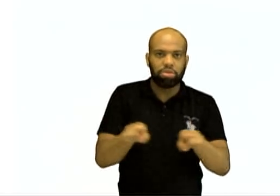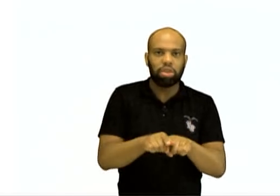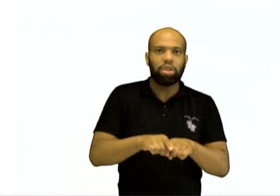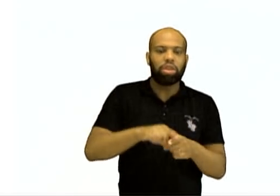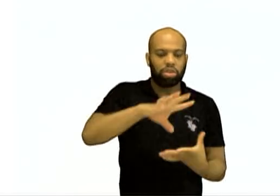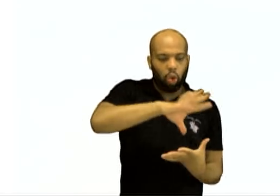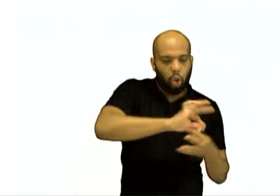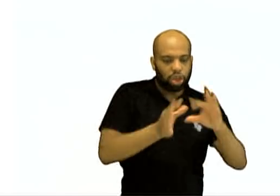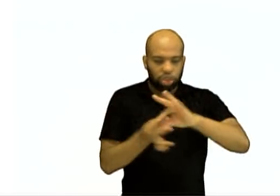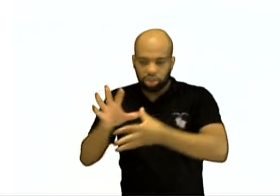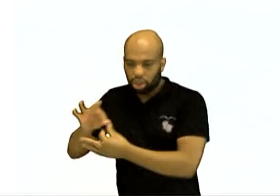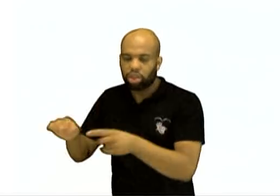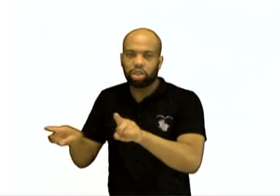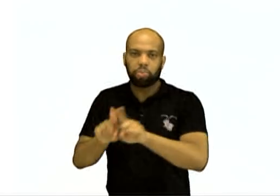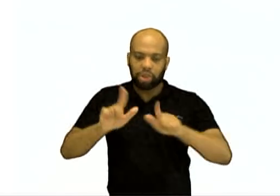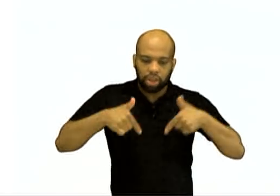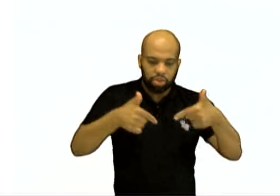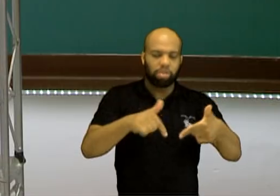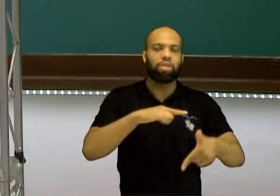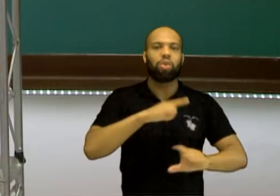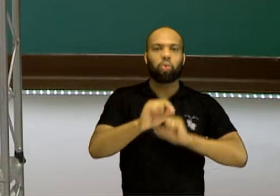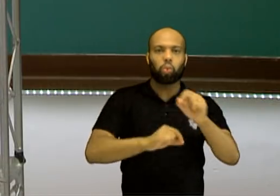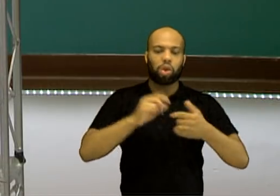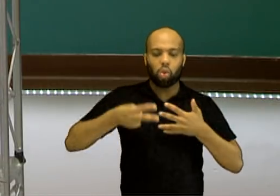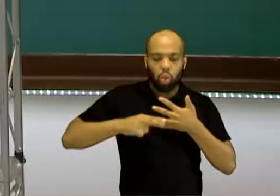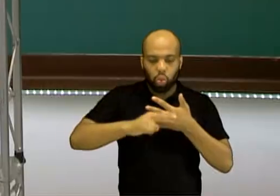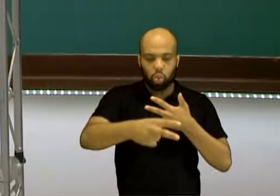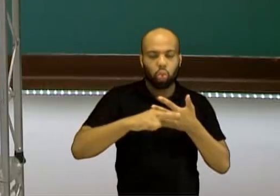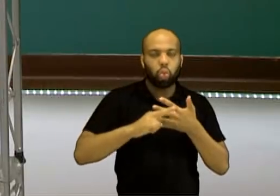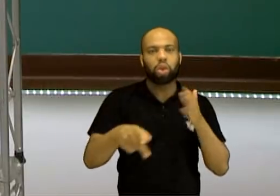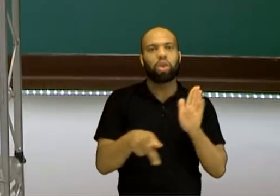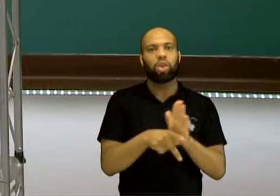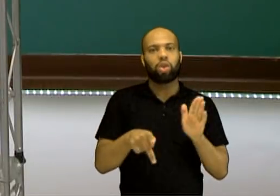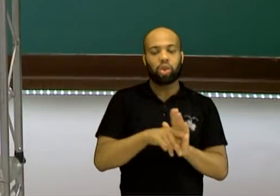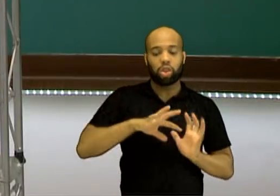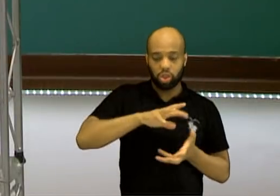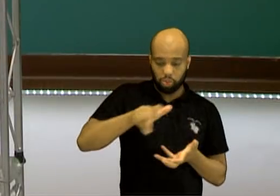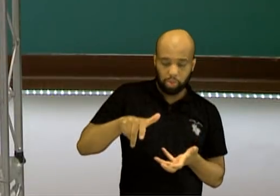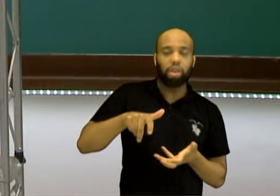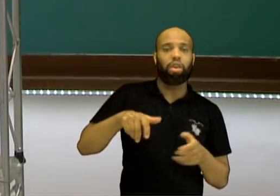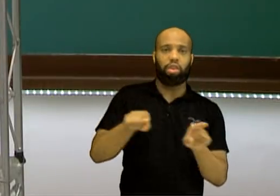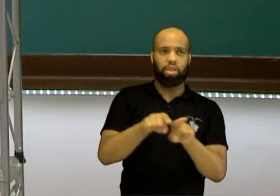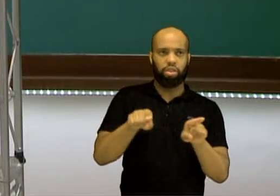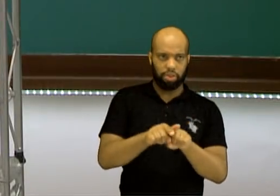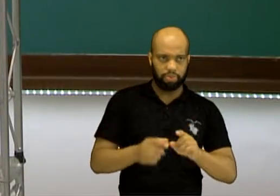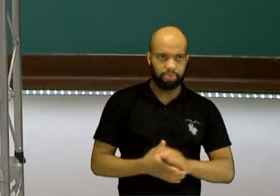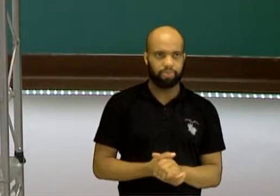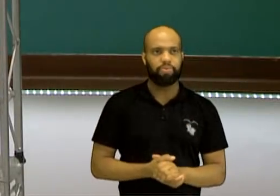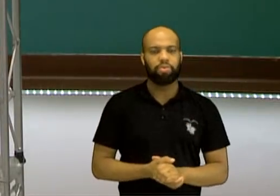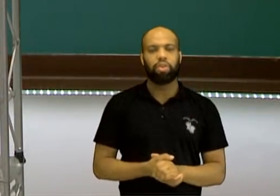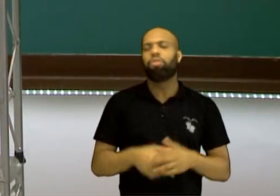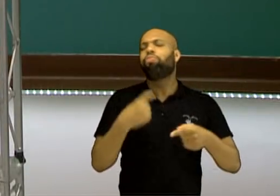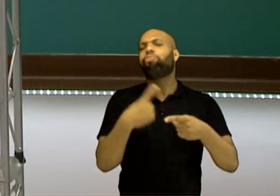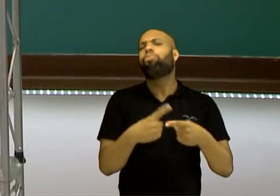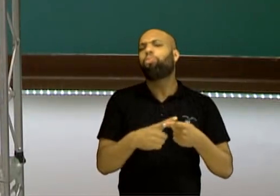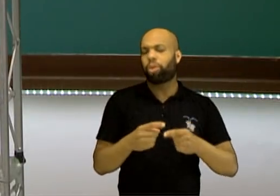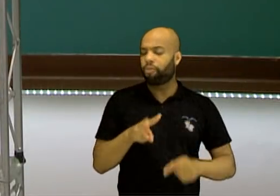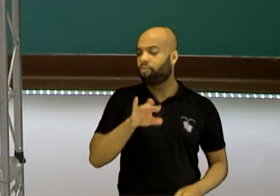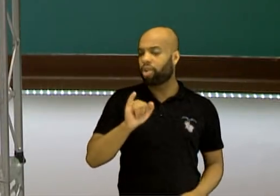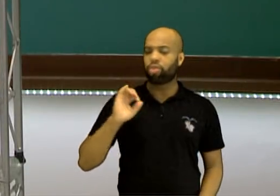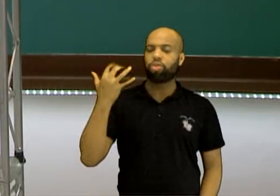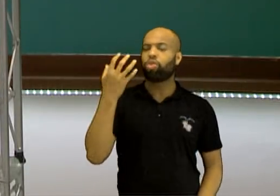continente, ou finalmente as nossas ações tendo consequências para o planeta Terra. Para que isso aconteça, para que